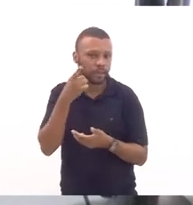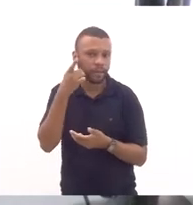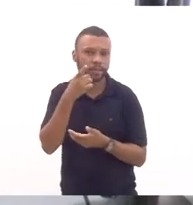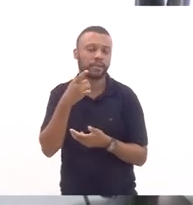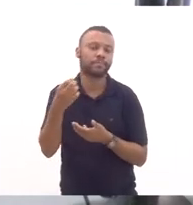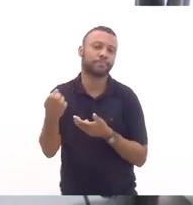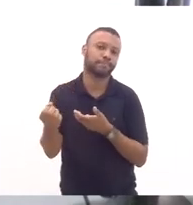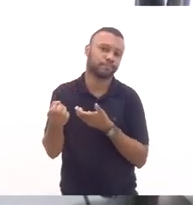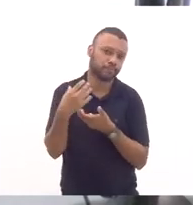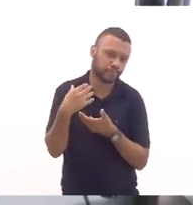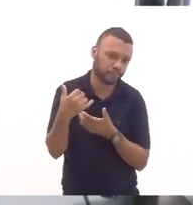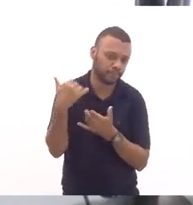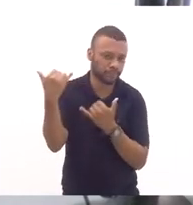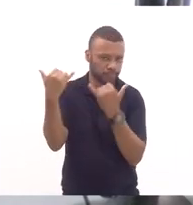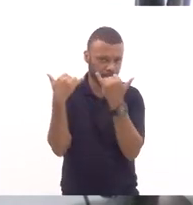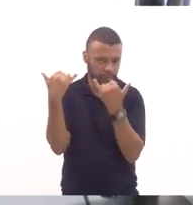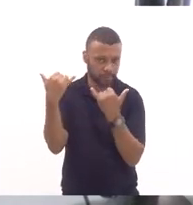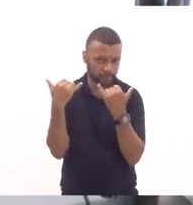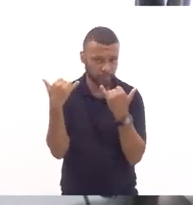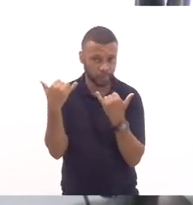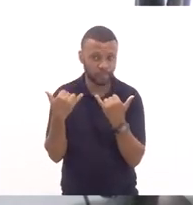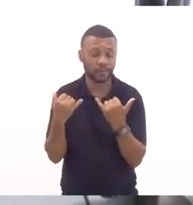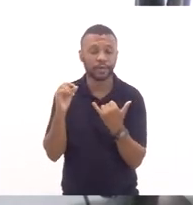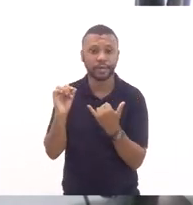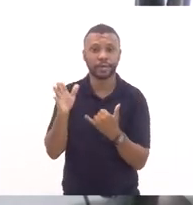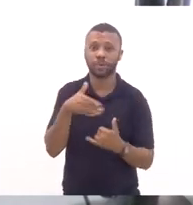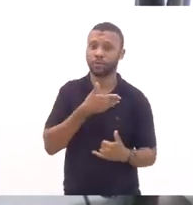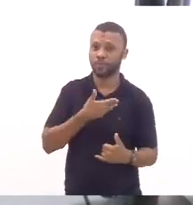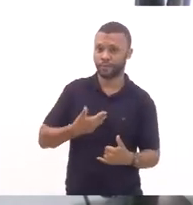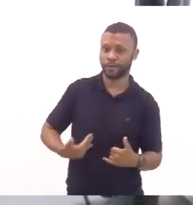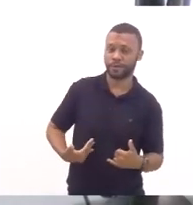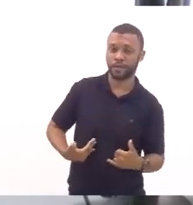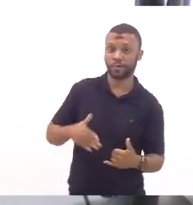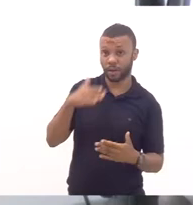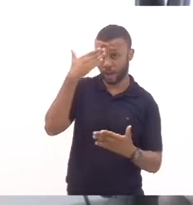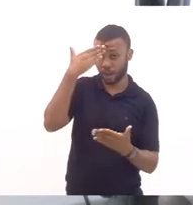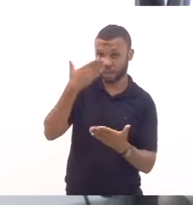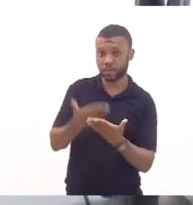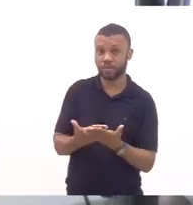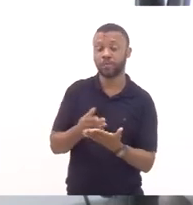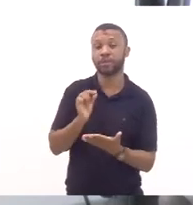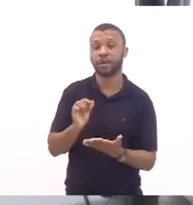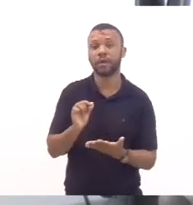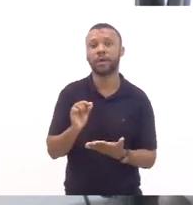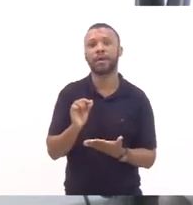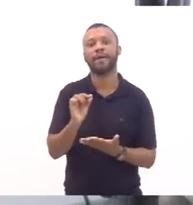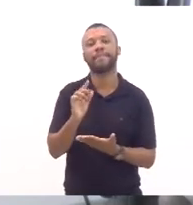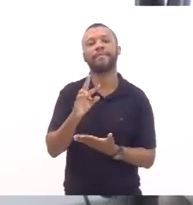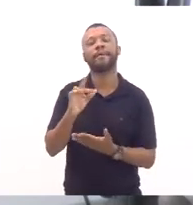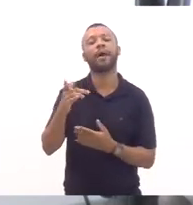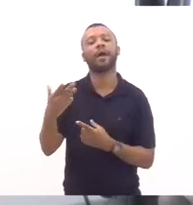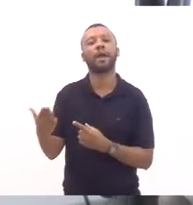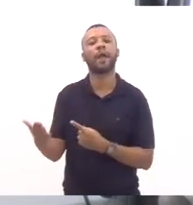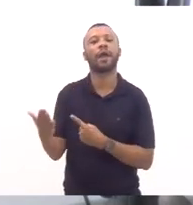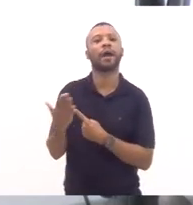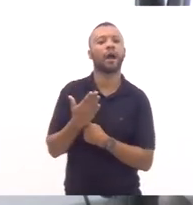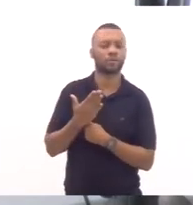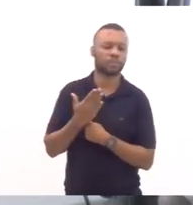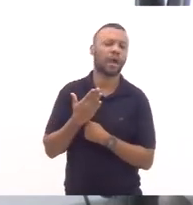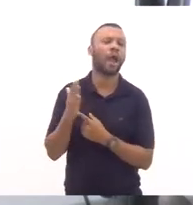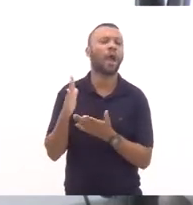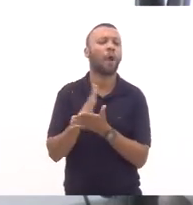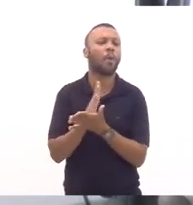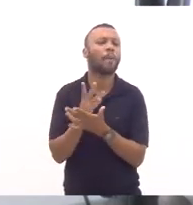nos informou ali que vinda do governo, acredito até que vai caminhar em alguma coisa